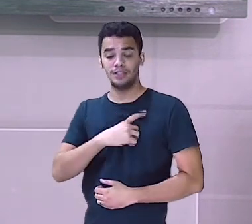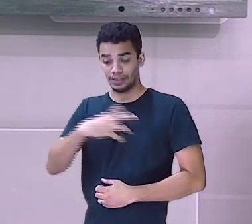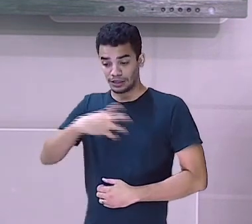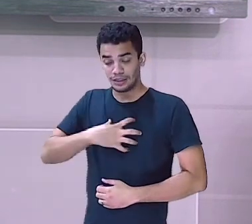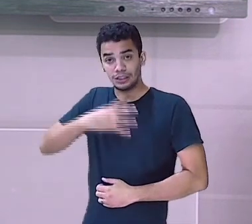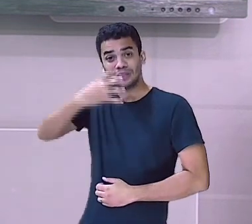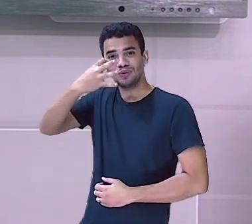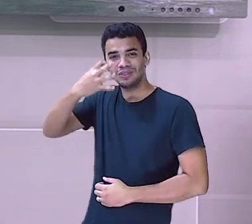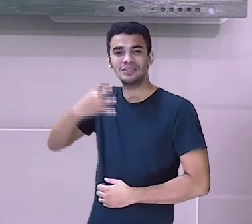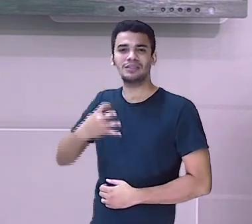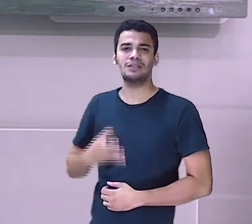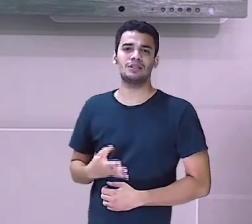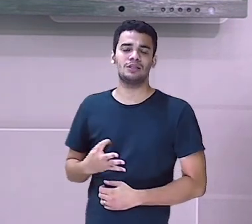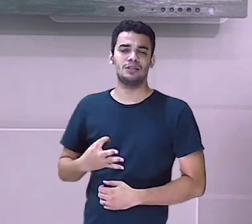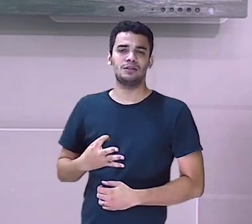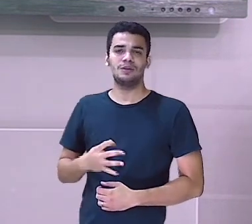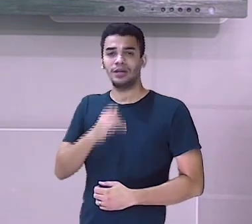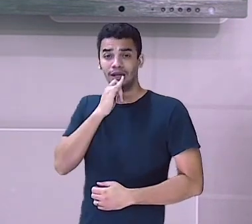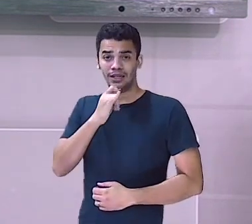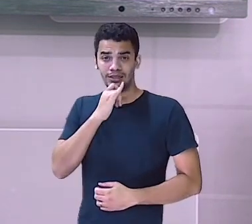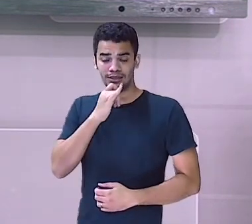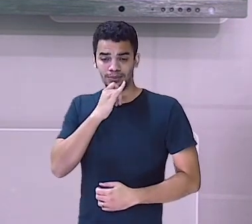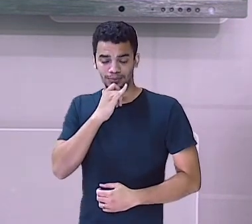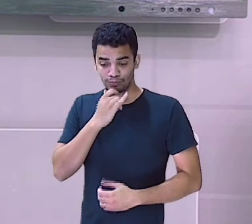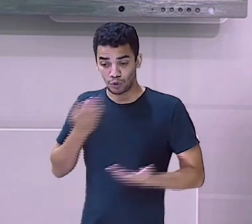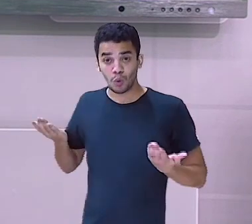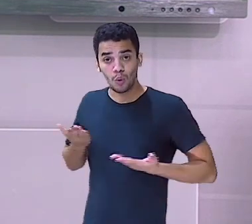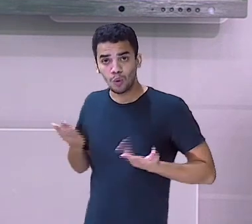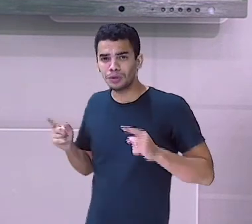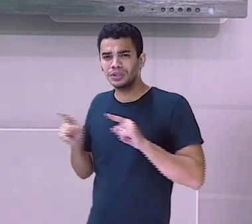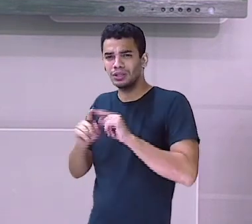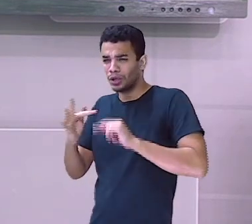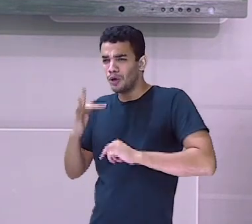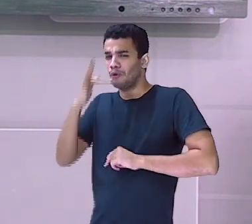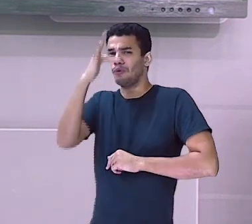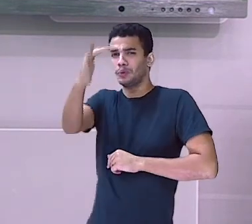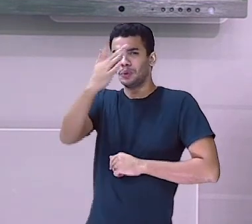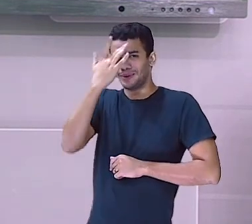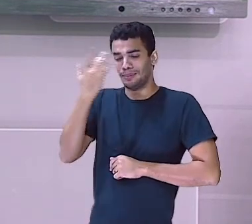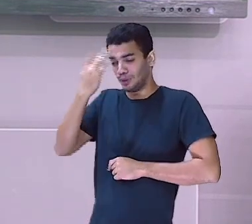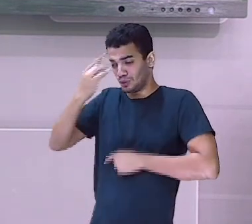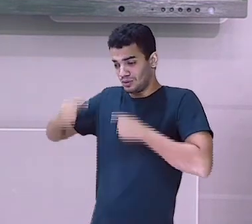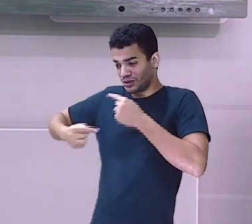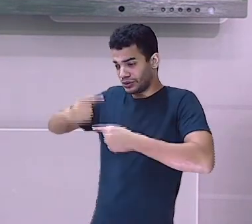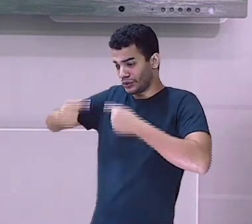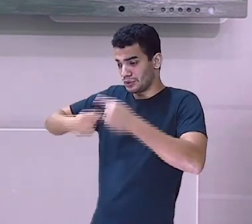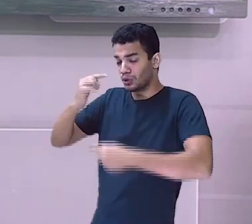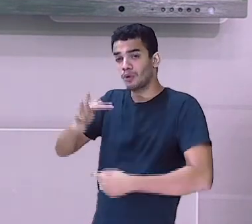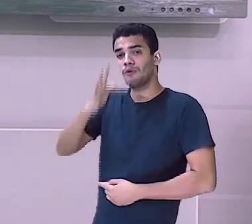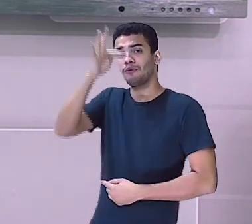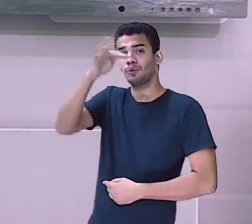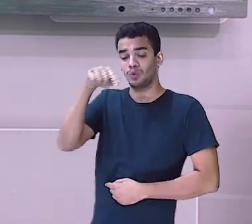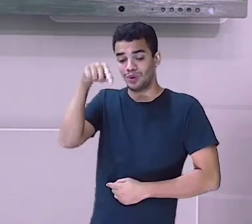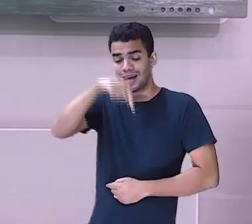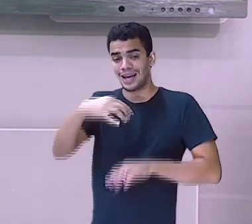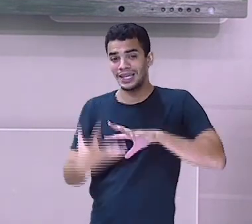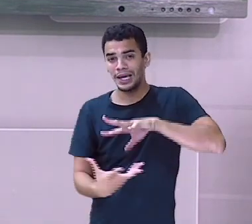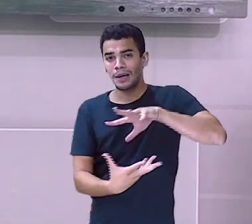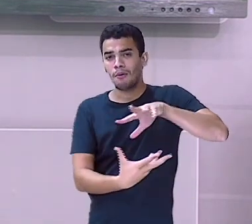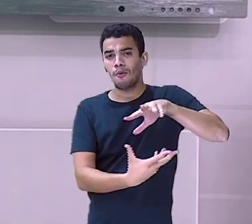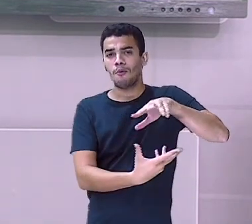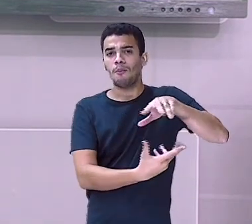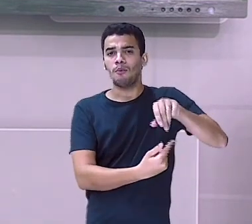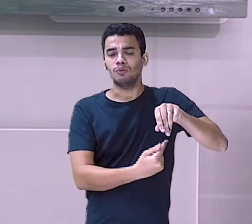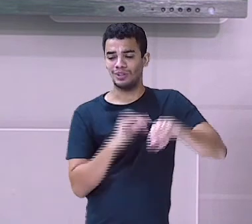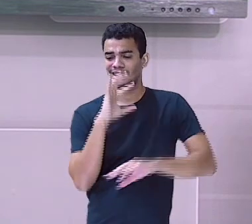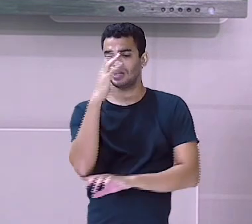E não somente para a nossa, para as próximas gerações que virão. É preciso pensar, é preciso elaborar e ser